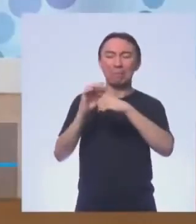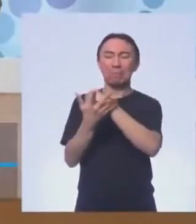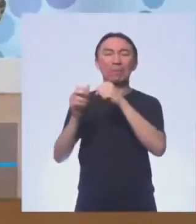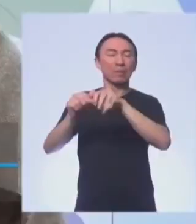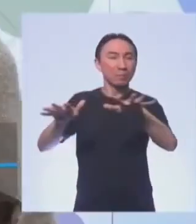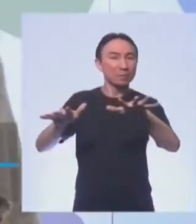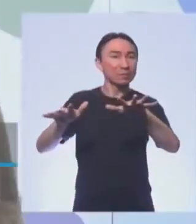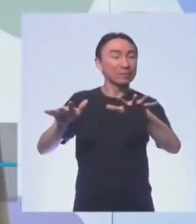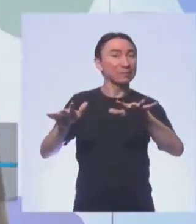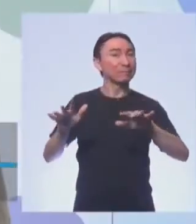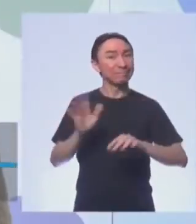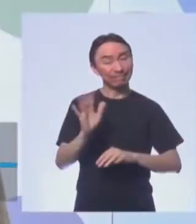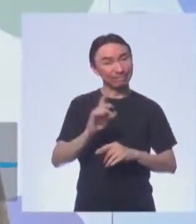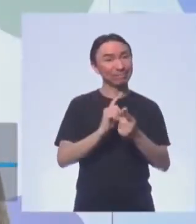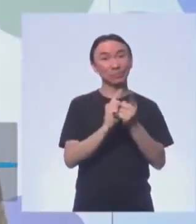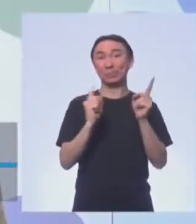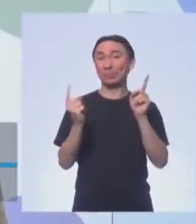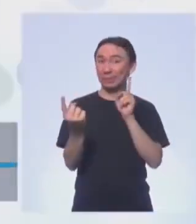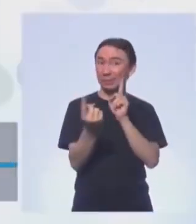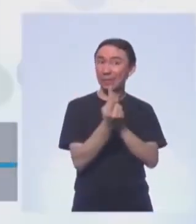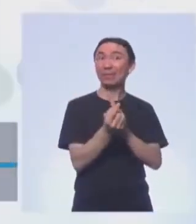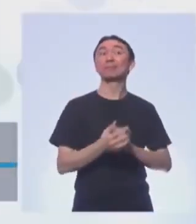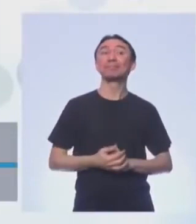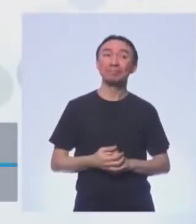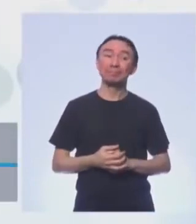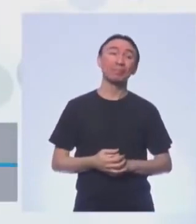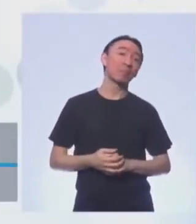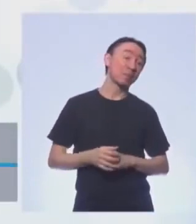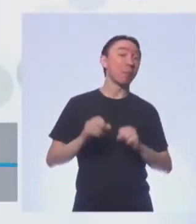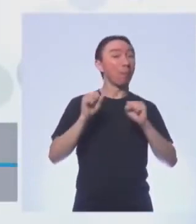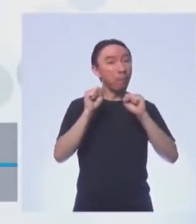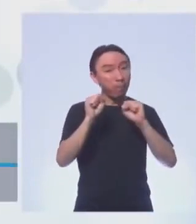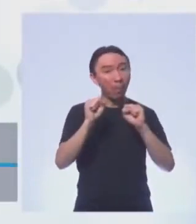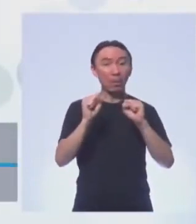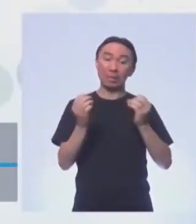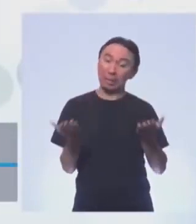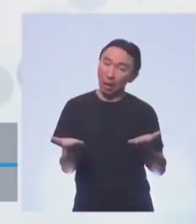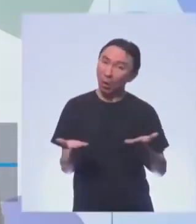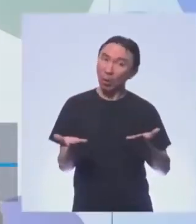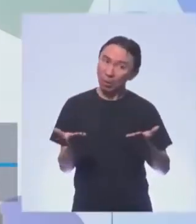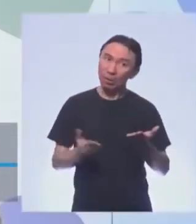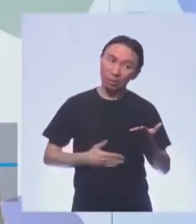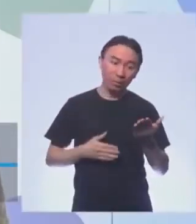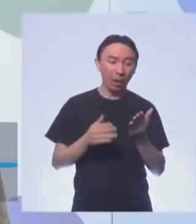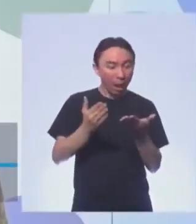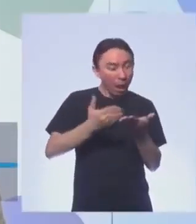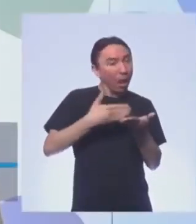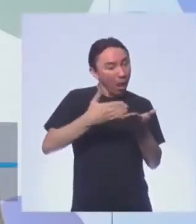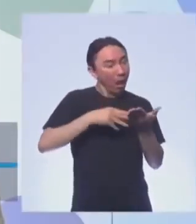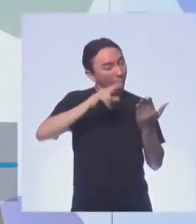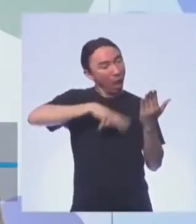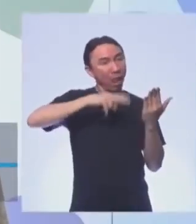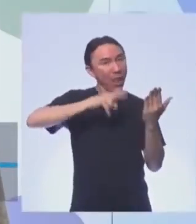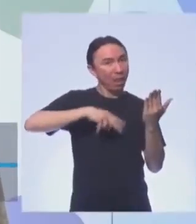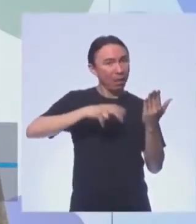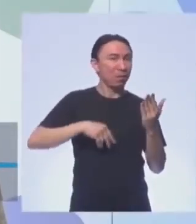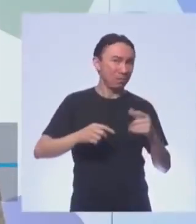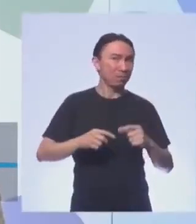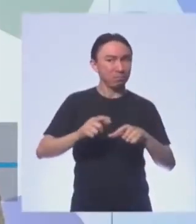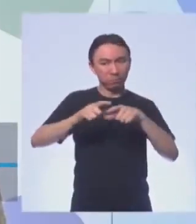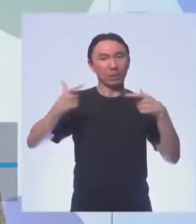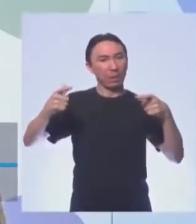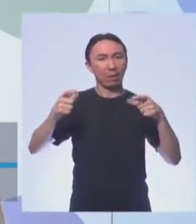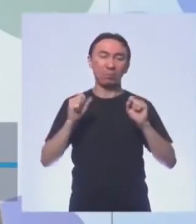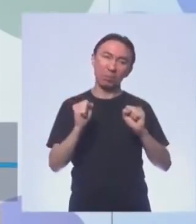Eu acho que se for fazer uma leitura agora, talvez tenha aumentado. Né? Eu não sei dizer, porque a gente tem várias maneiras de fazer